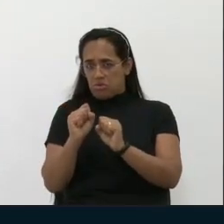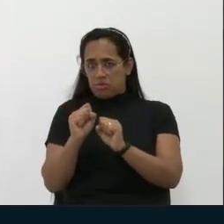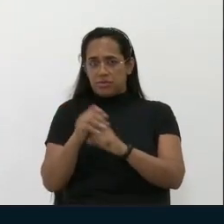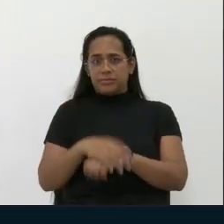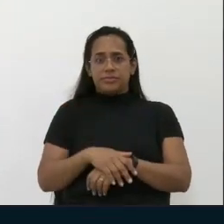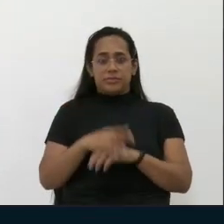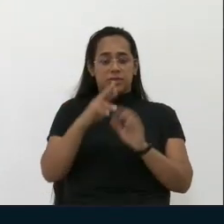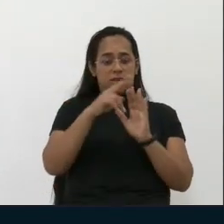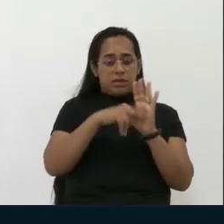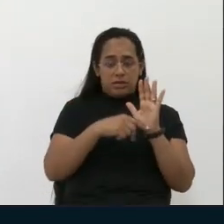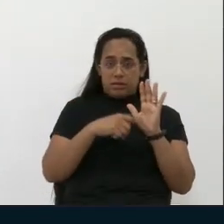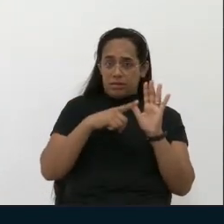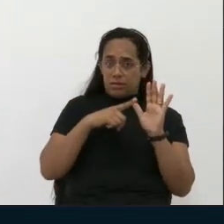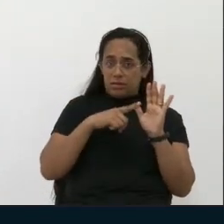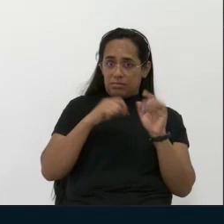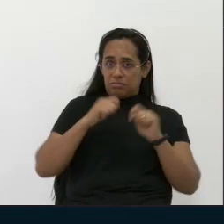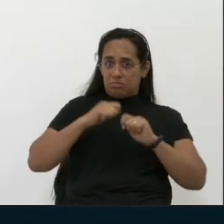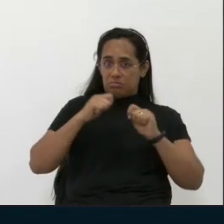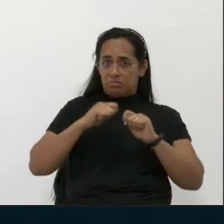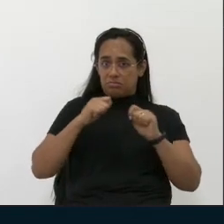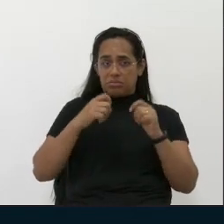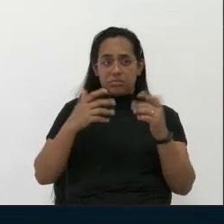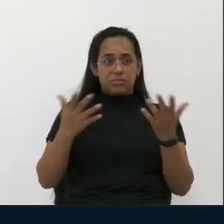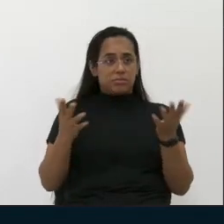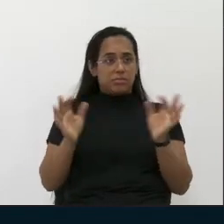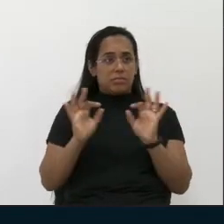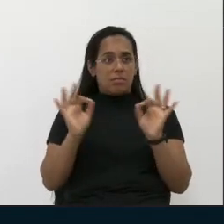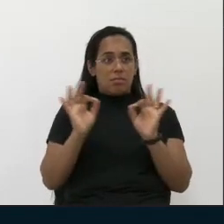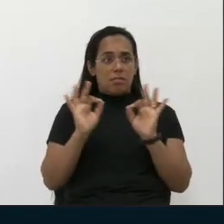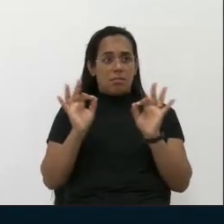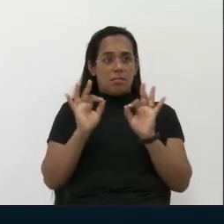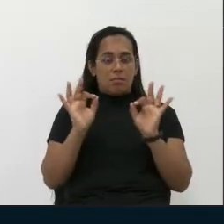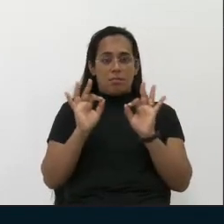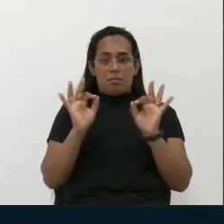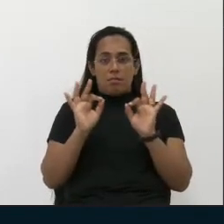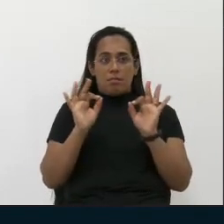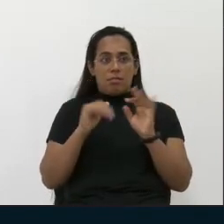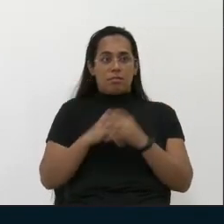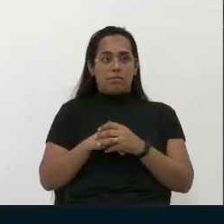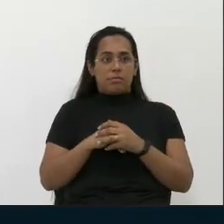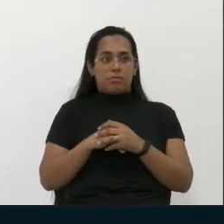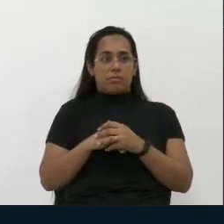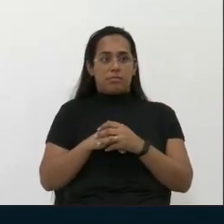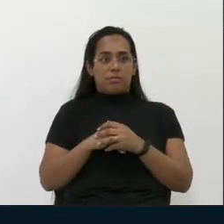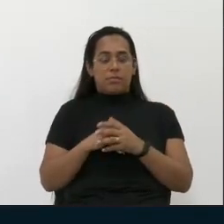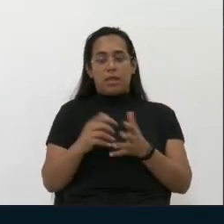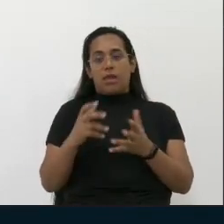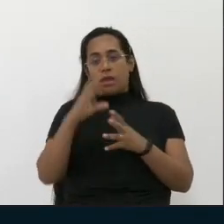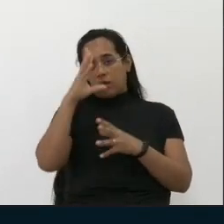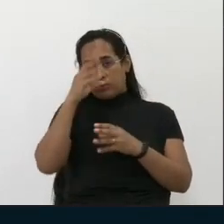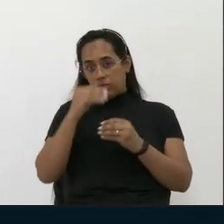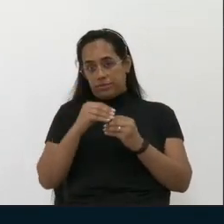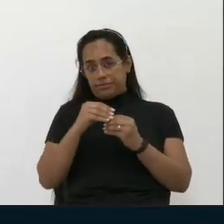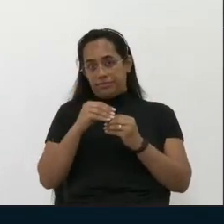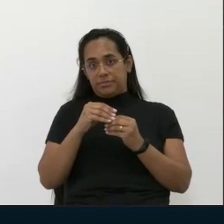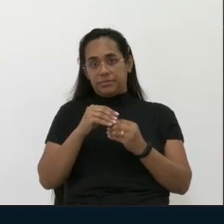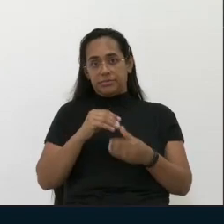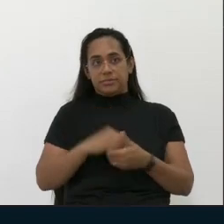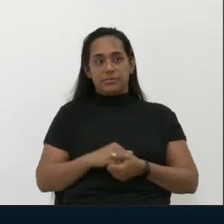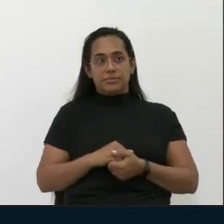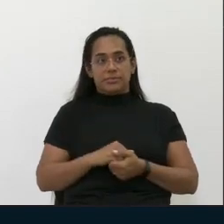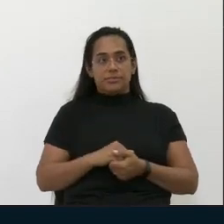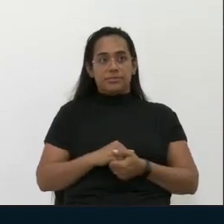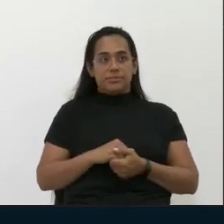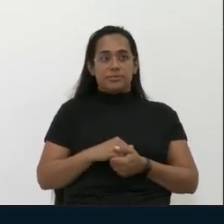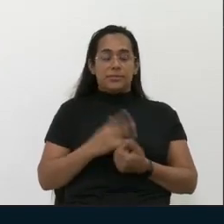a possibilidade? Não, vereador. Não, então é questão de ordem porque o regimento não prevê, senhor presidente. Eu gostaria de concluir. Para concluir, vereador. Senhor presidente, eu só estou dizendo